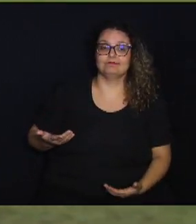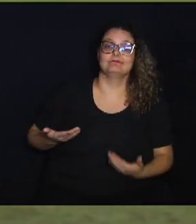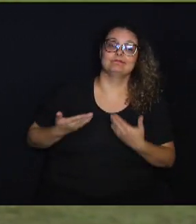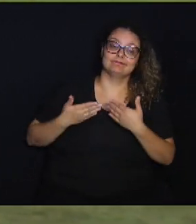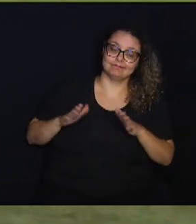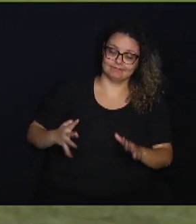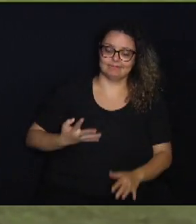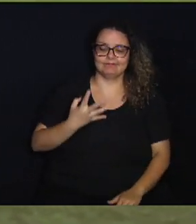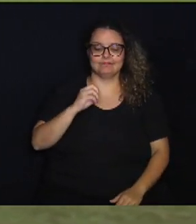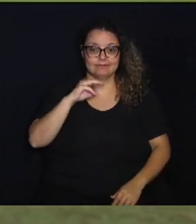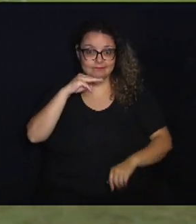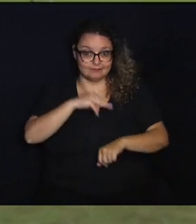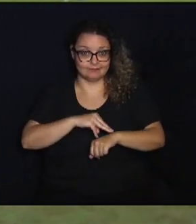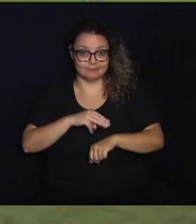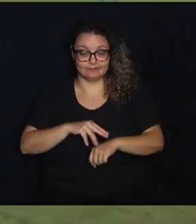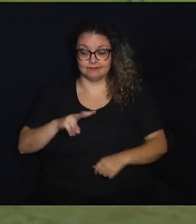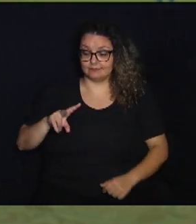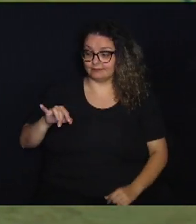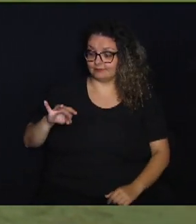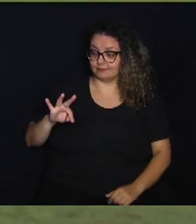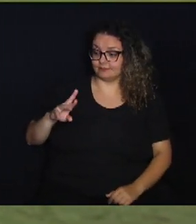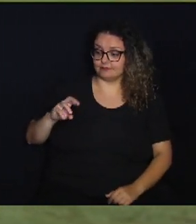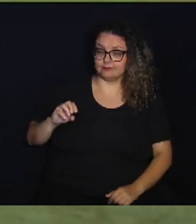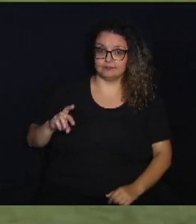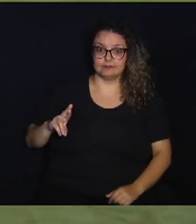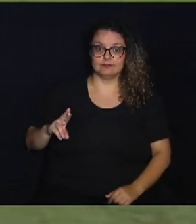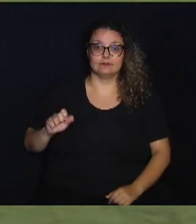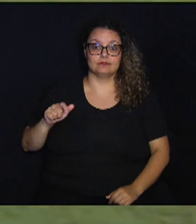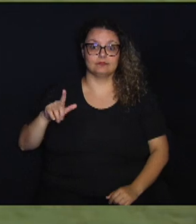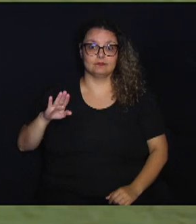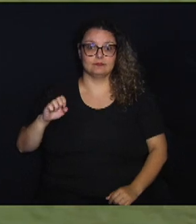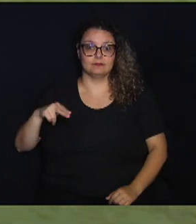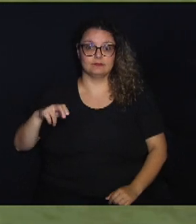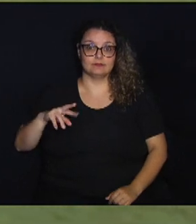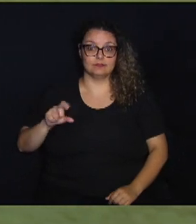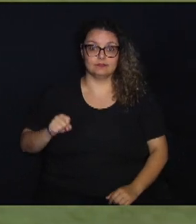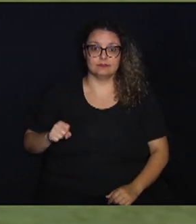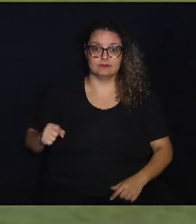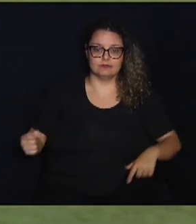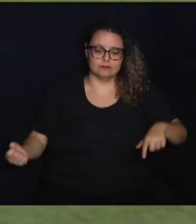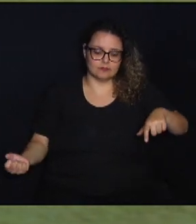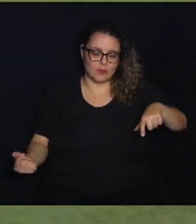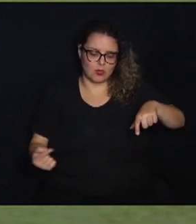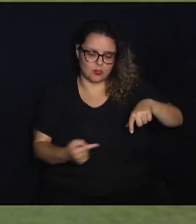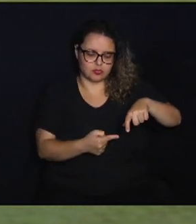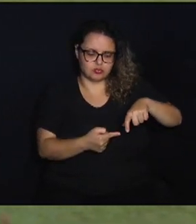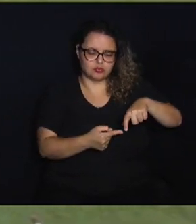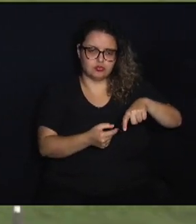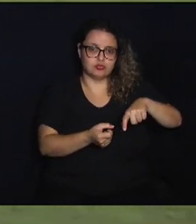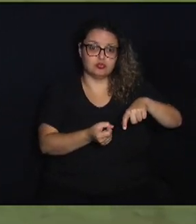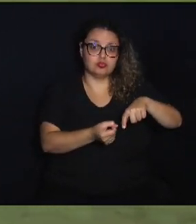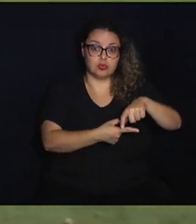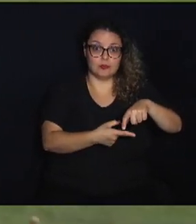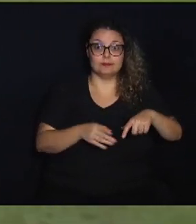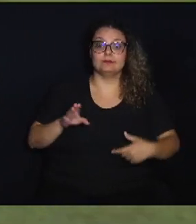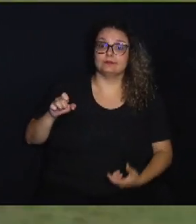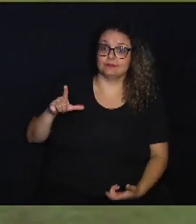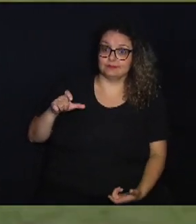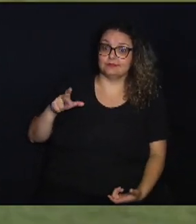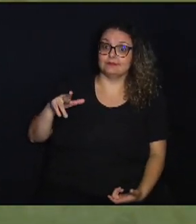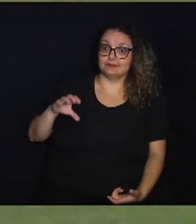40 minutos, Victor Albanês fez jogada pela direita e cruzou o rasteiro na medida para Beluco,